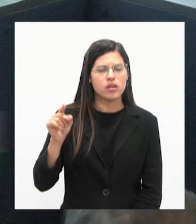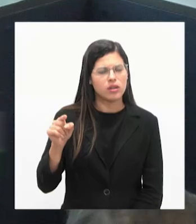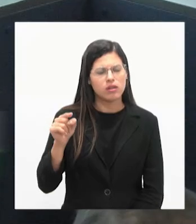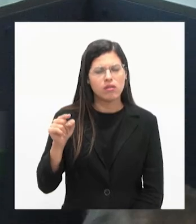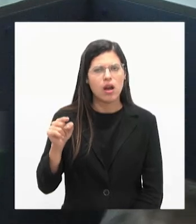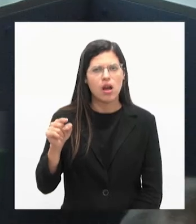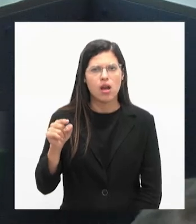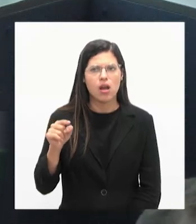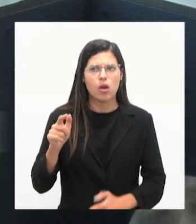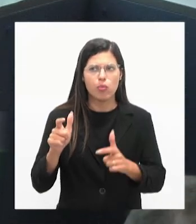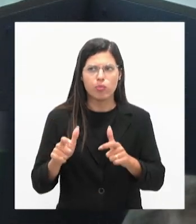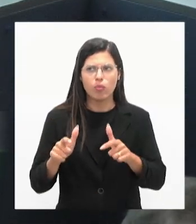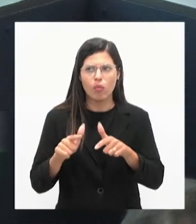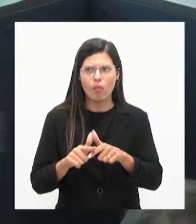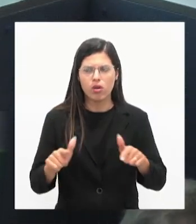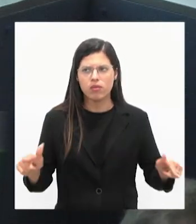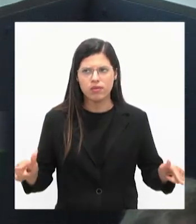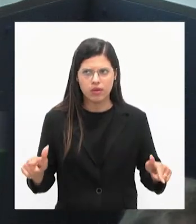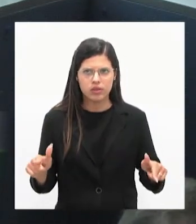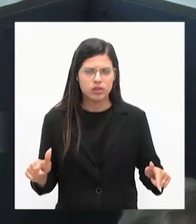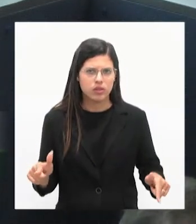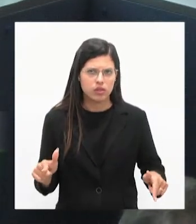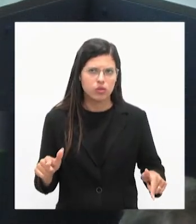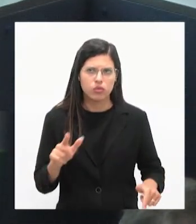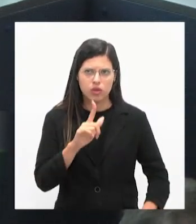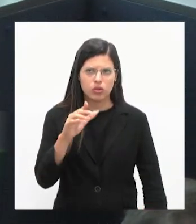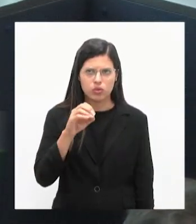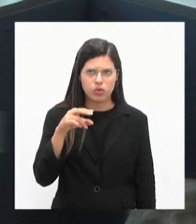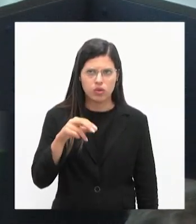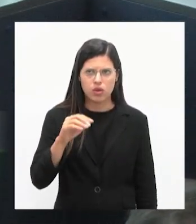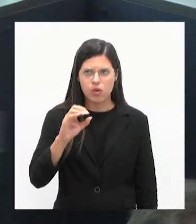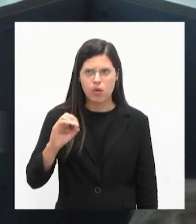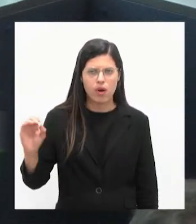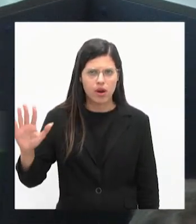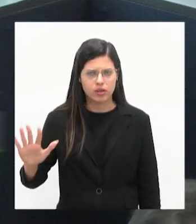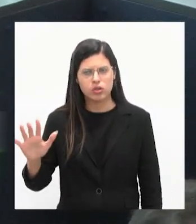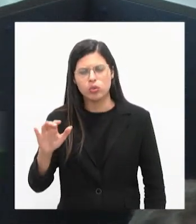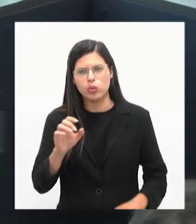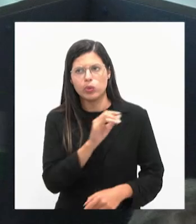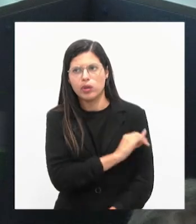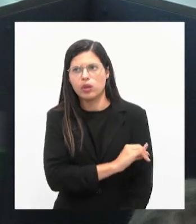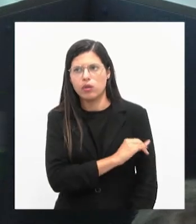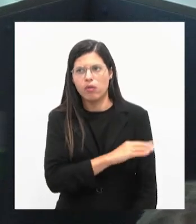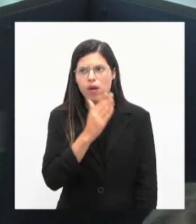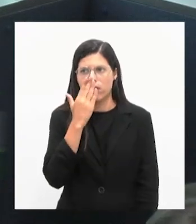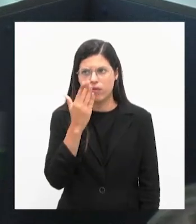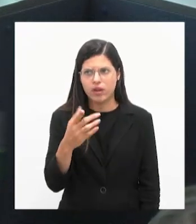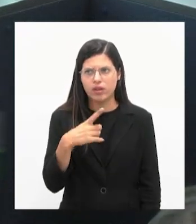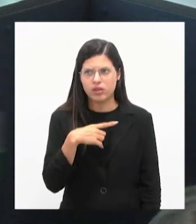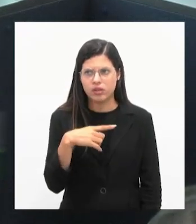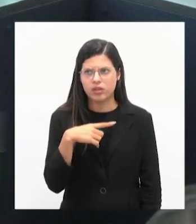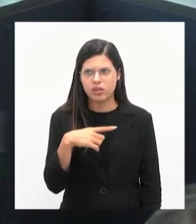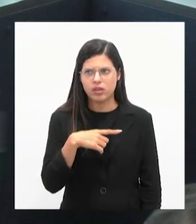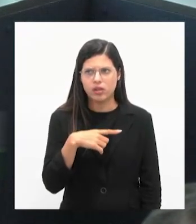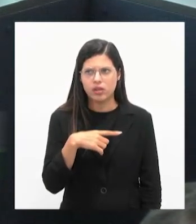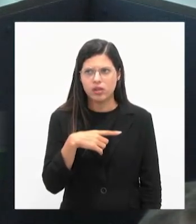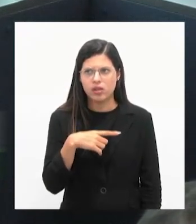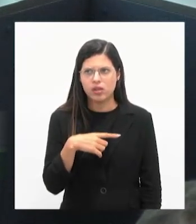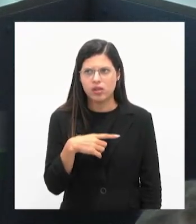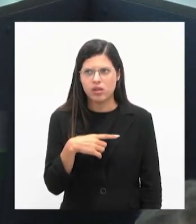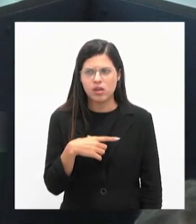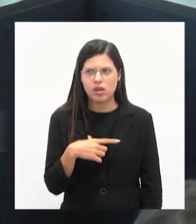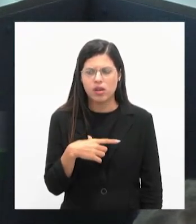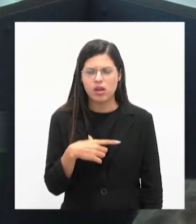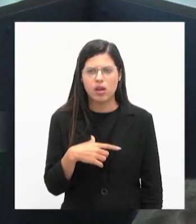fato, cantão da Zona Oeste do Rio de Janeiro. Aí em frente tem uma senhora que tem que pagar